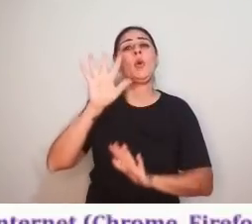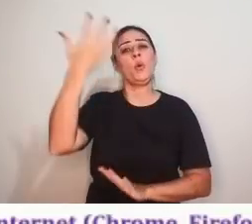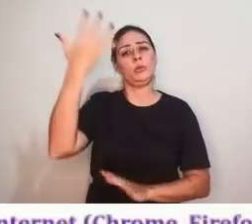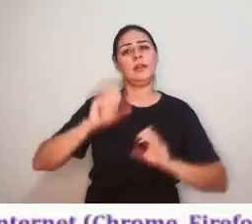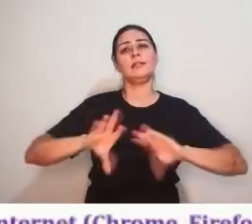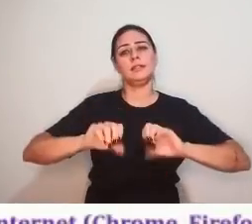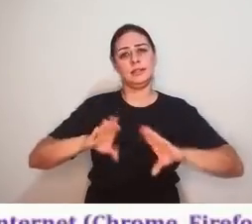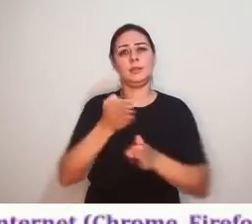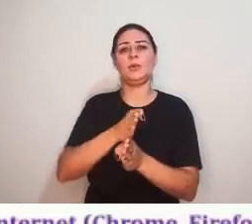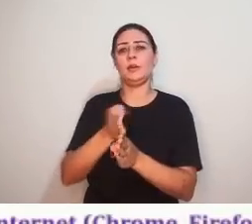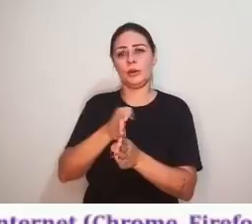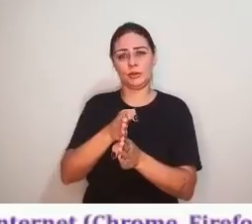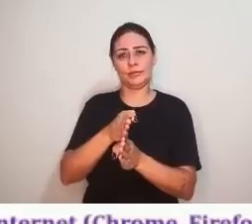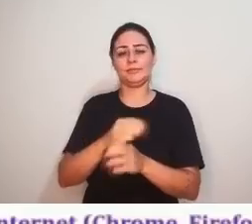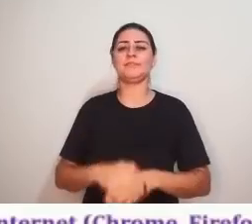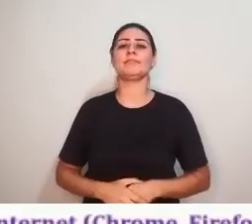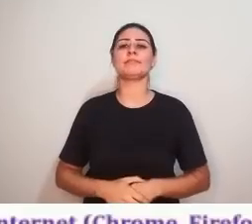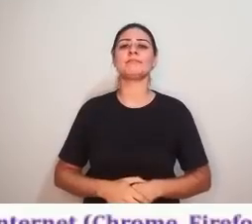para que ela aconteça.